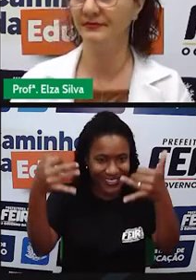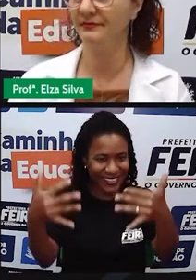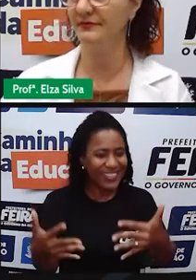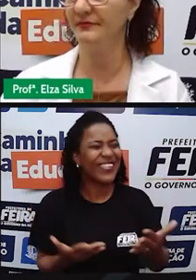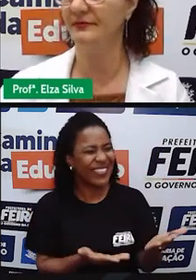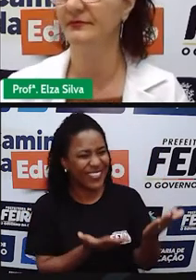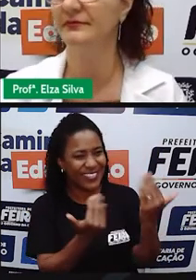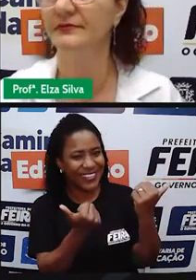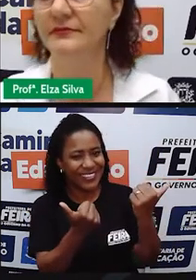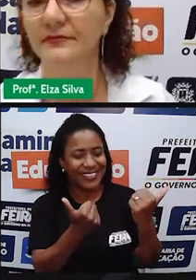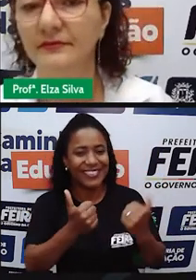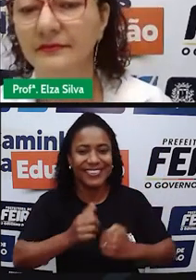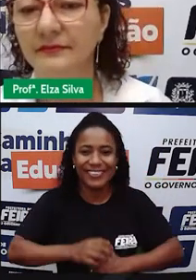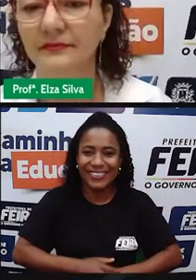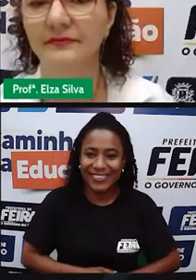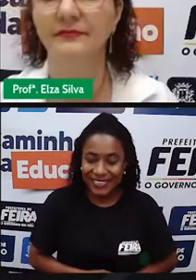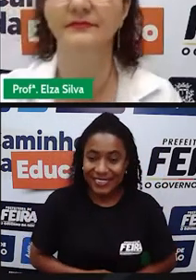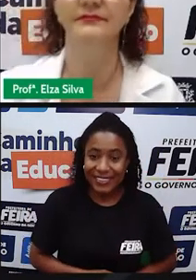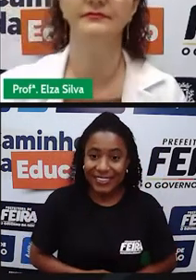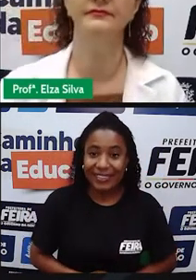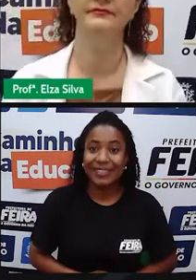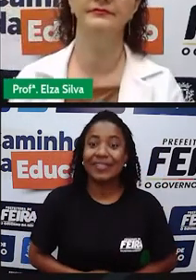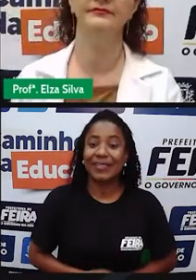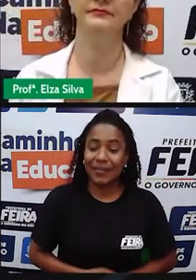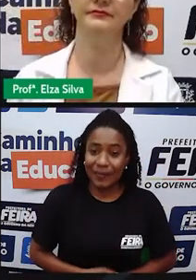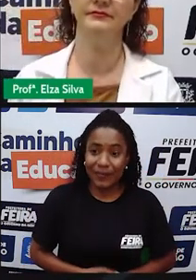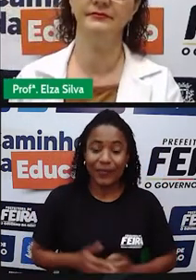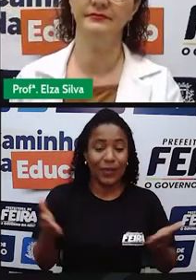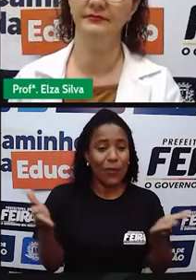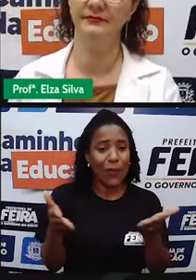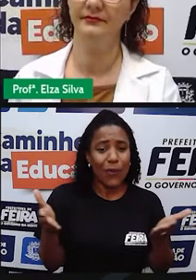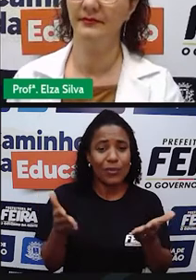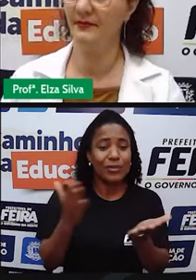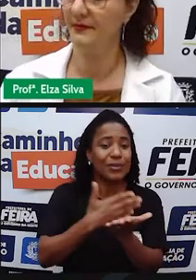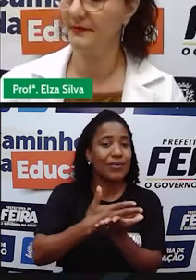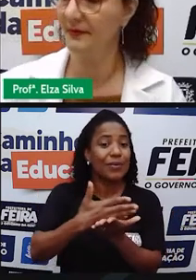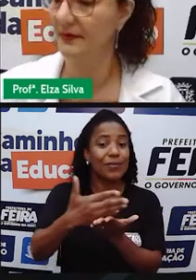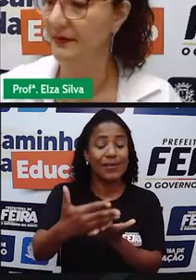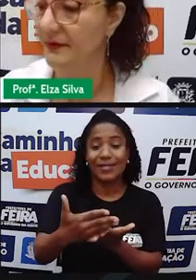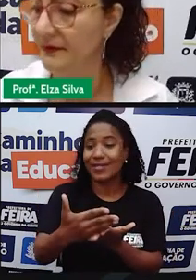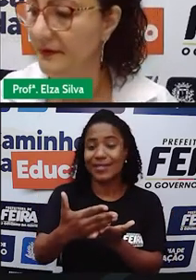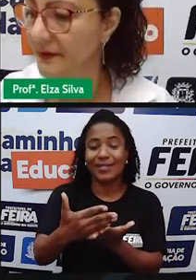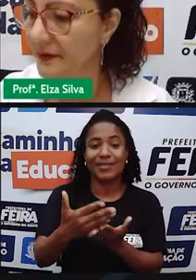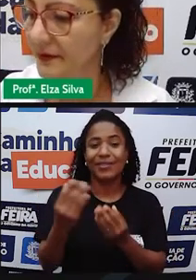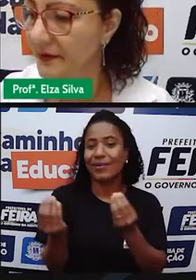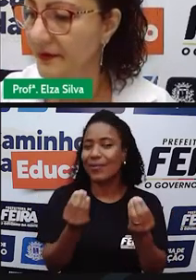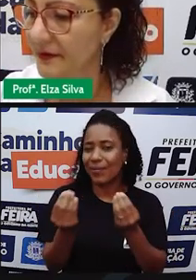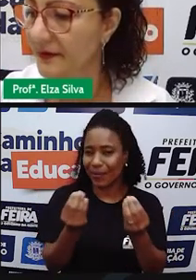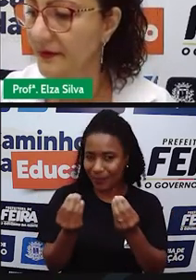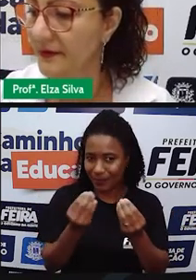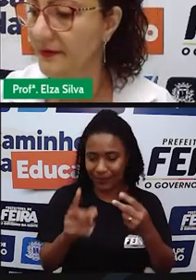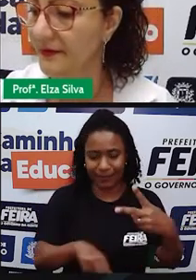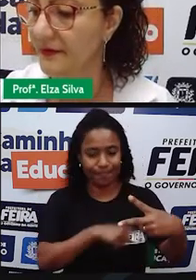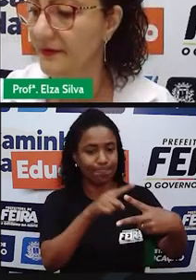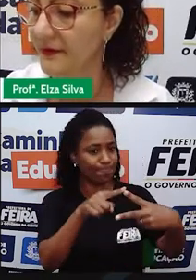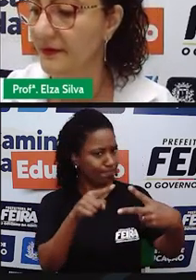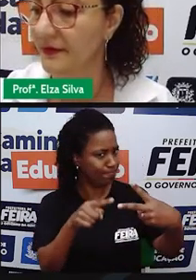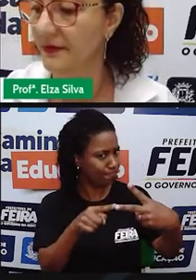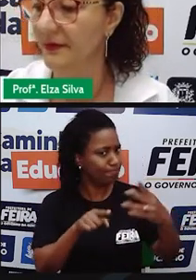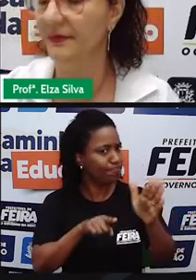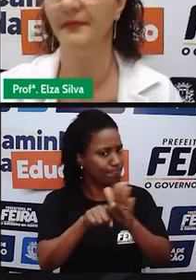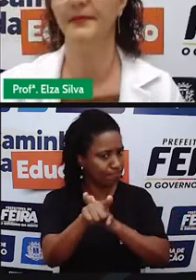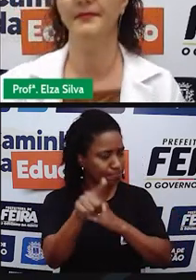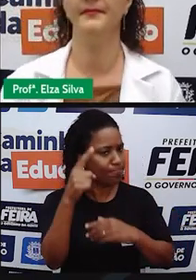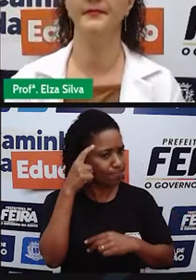go! E para iniciar o nosso diálogo de hoje, nós temos duas perguntinhas muito importantes.